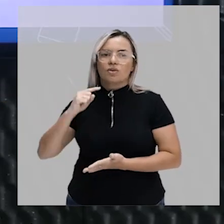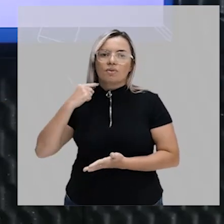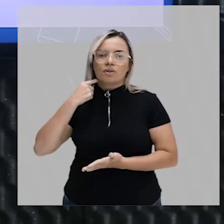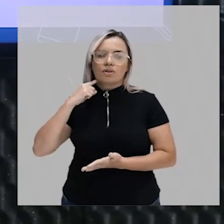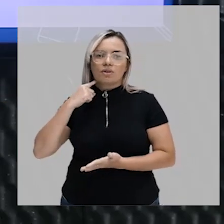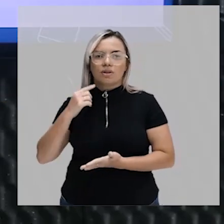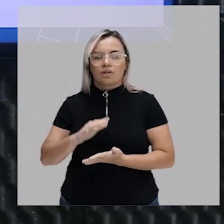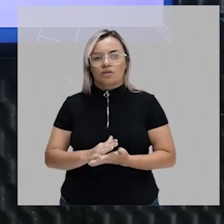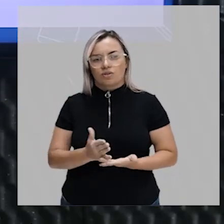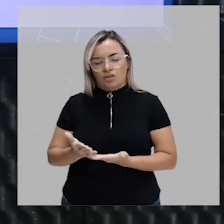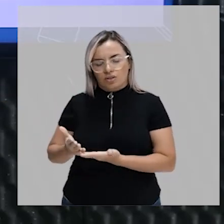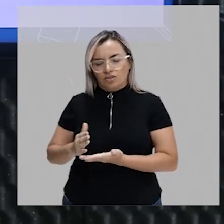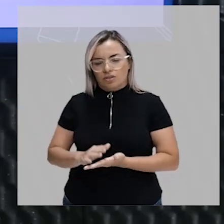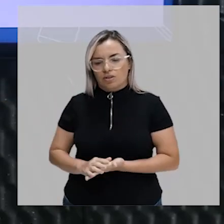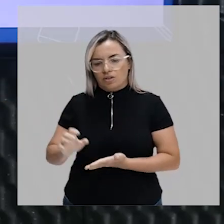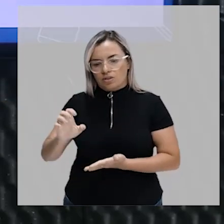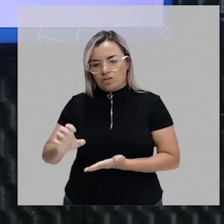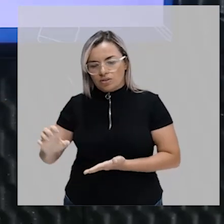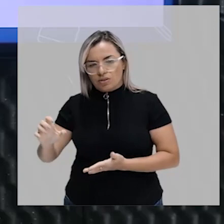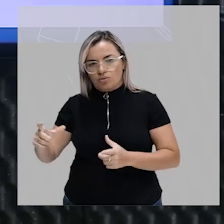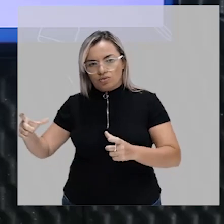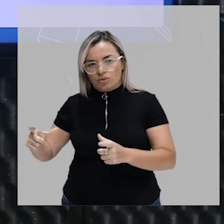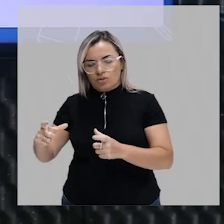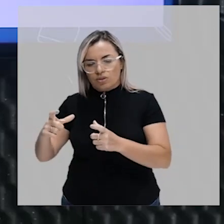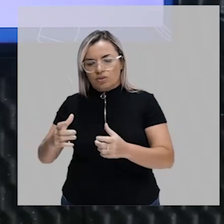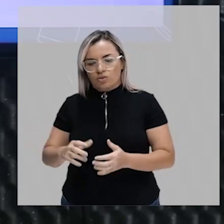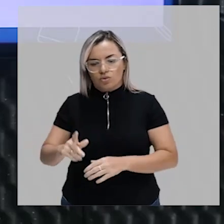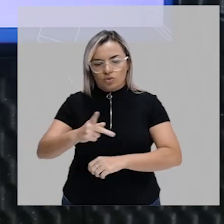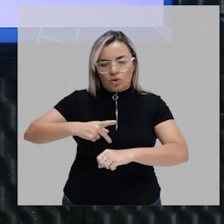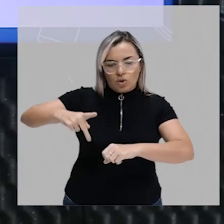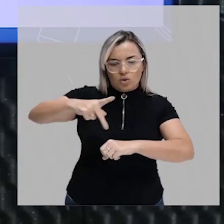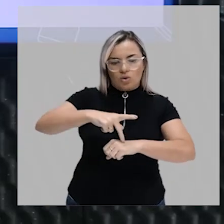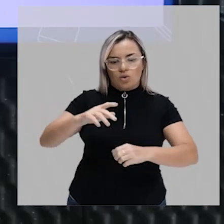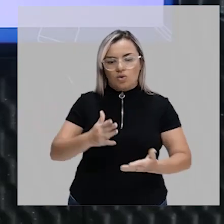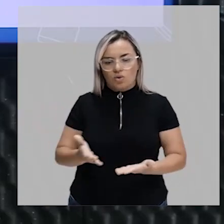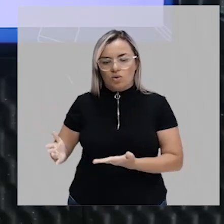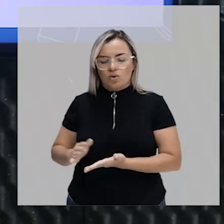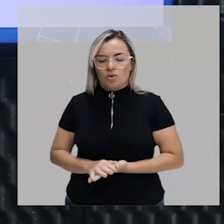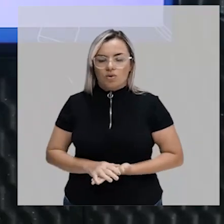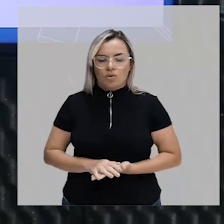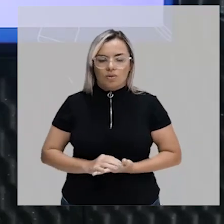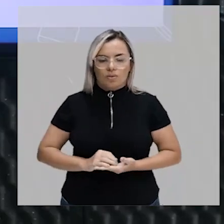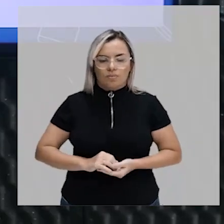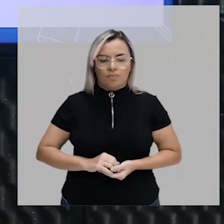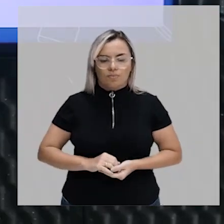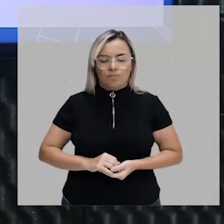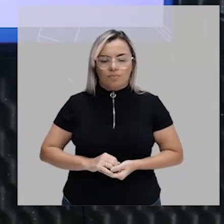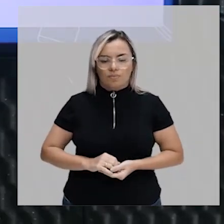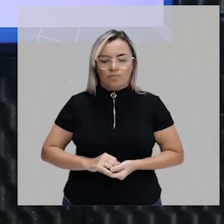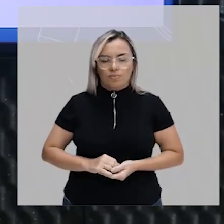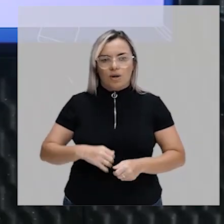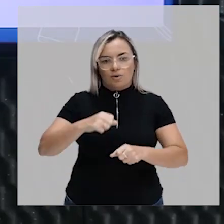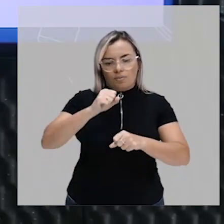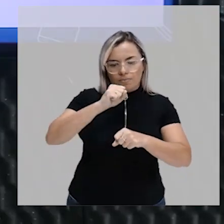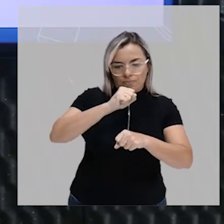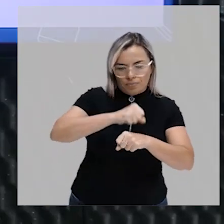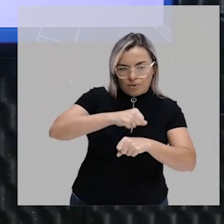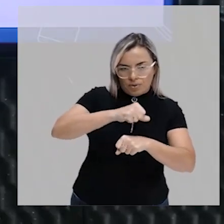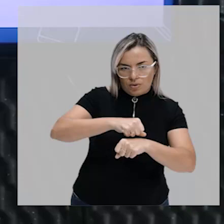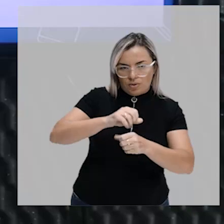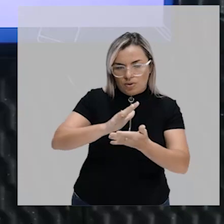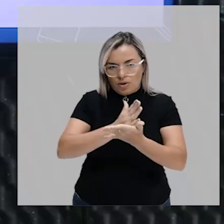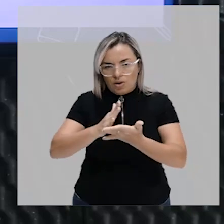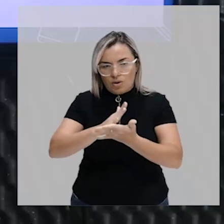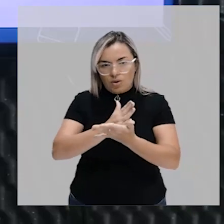tá certo? Então aqui tem outro erro, né? E voltou às condições de pobreza dos primeiros séculos de colonização. A pobreza de algumas regiões